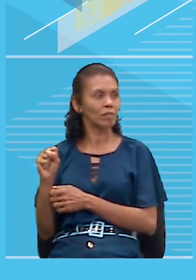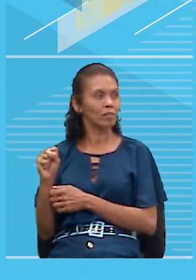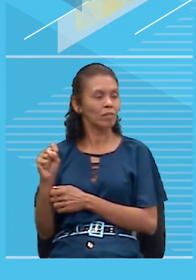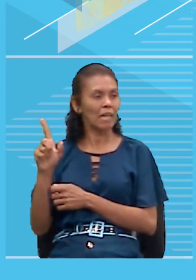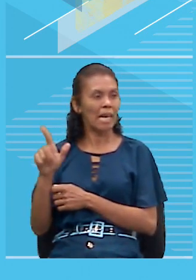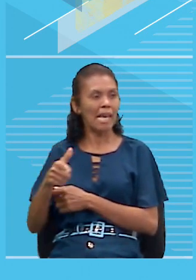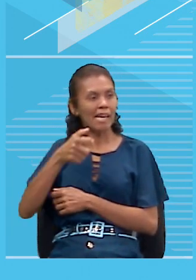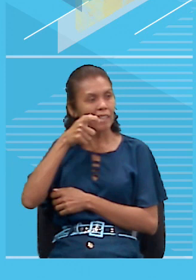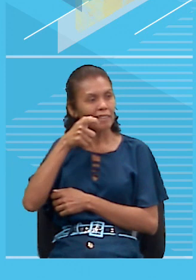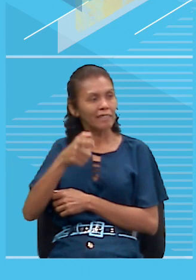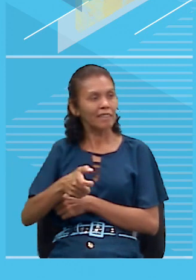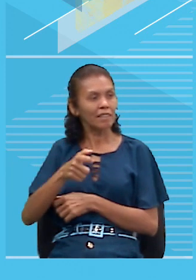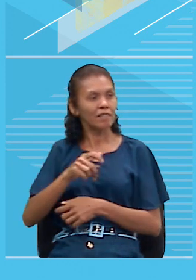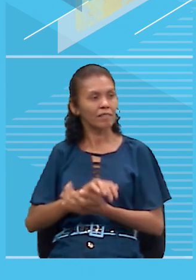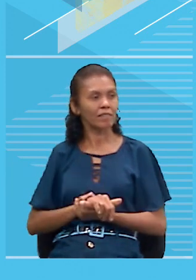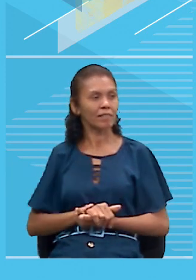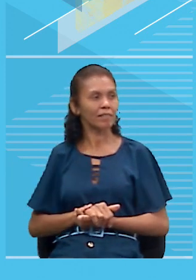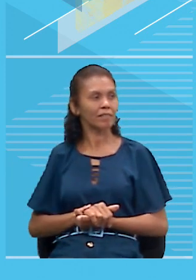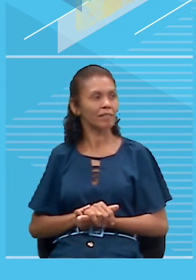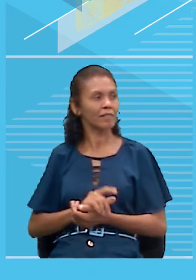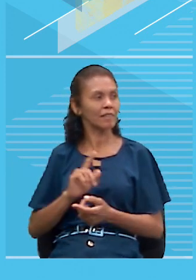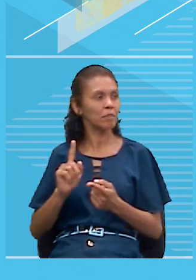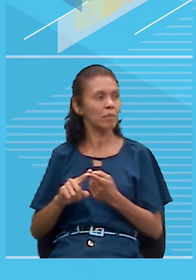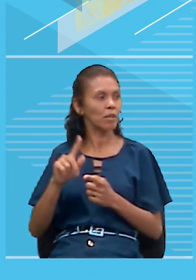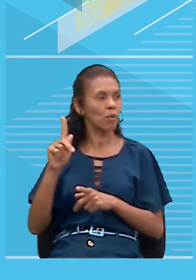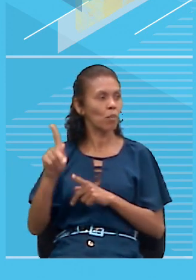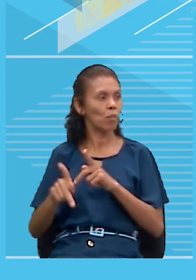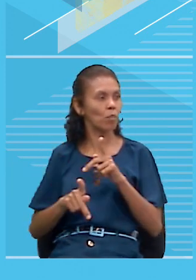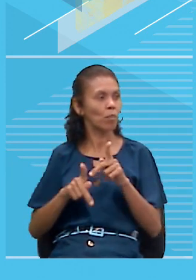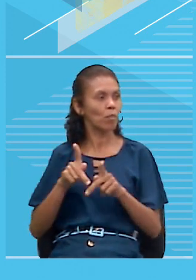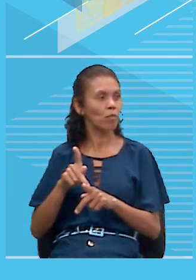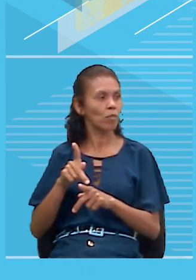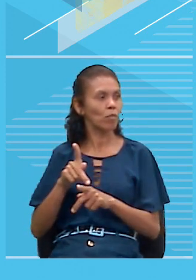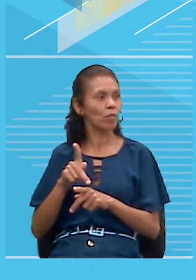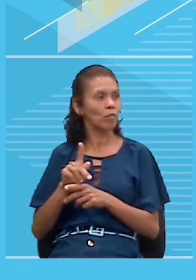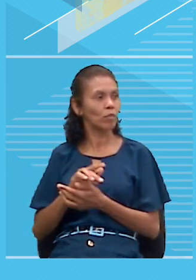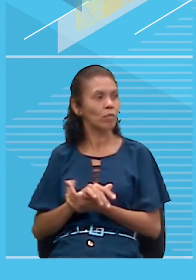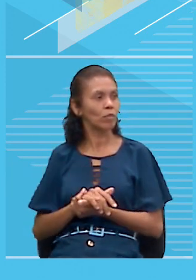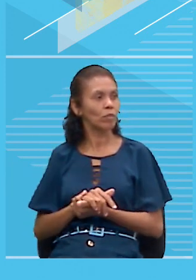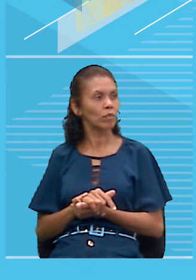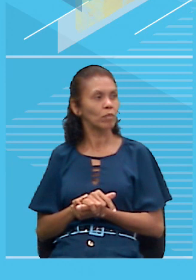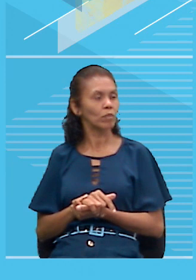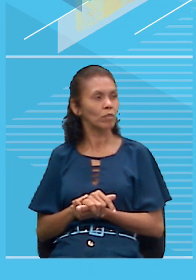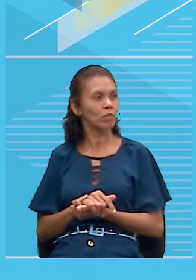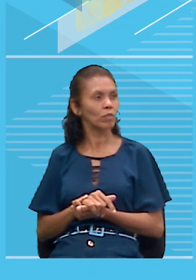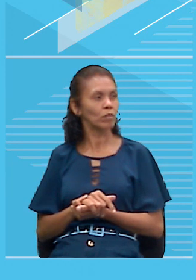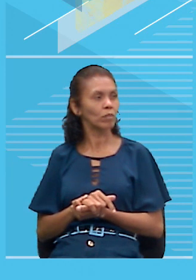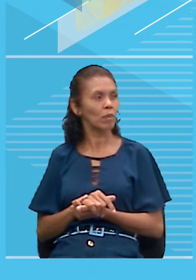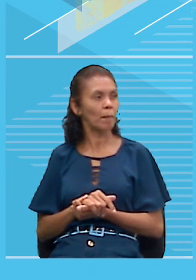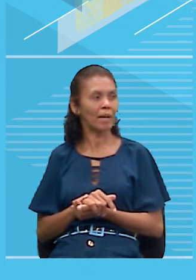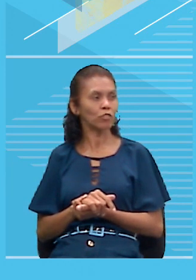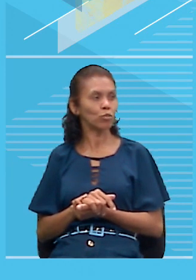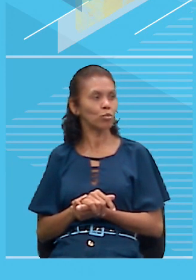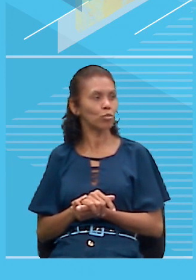interessante o povo Gordo e o povo Basco o povo Gordo e o povo básico